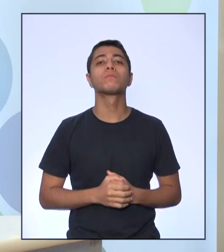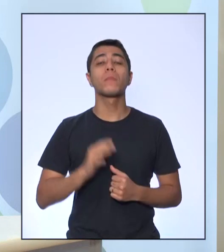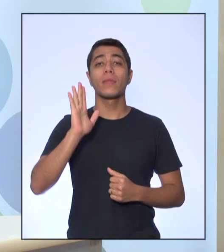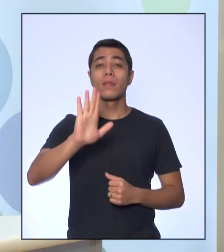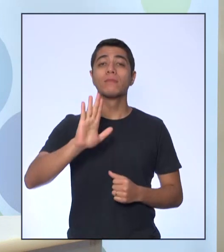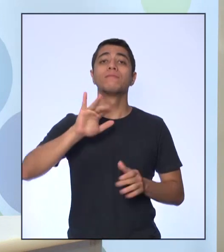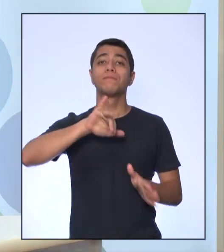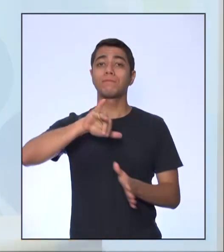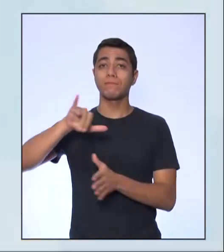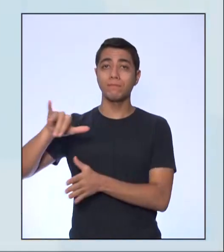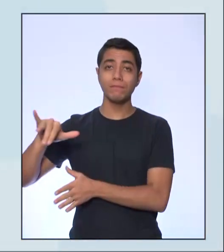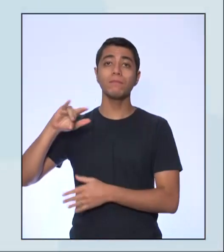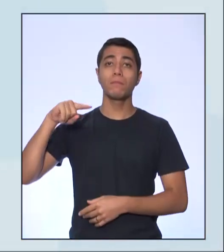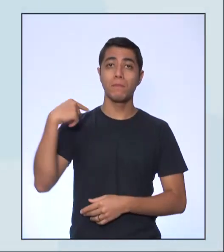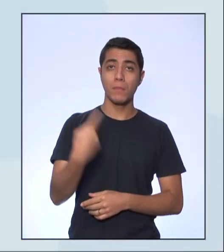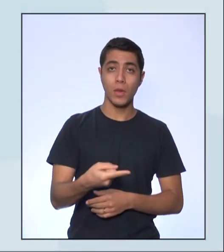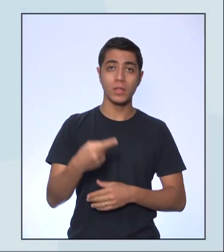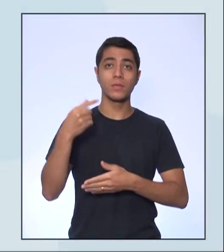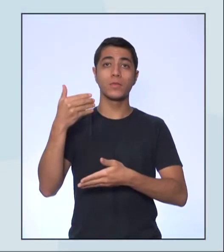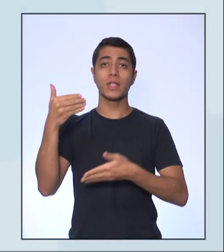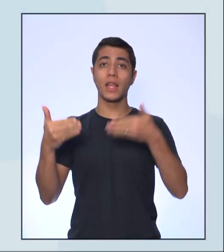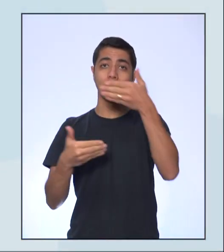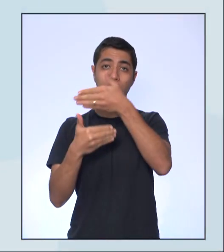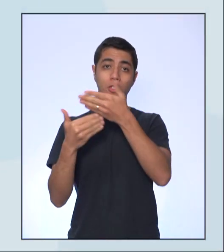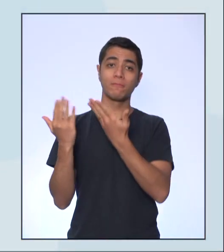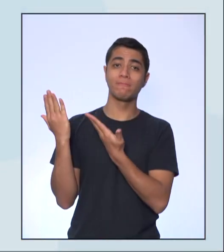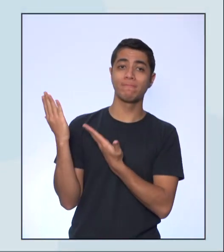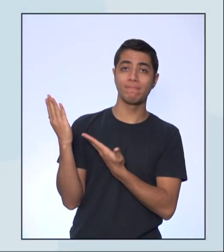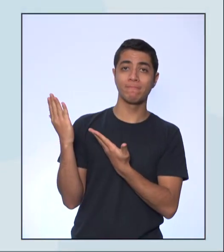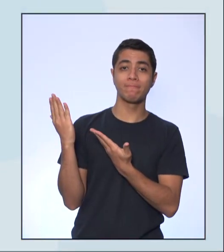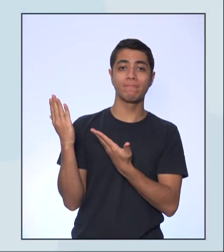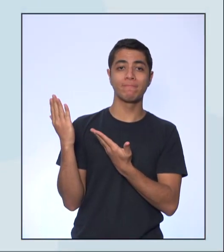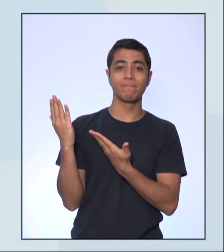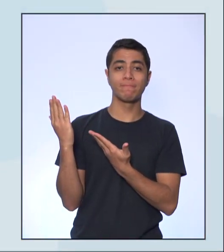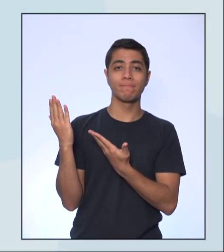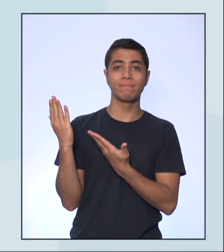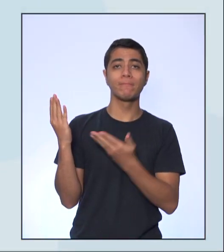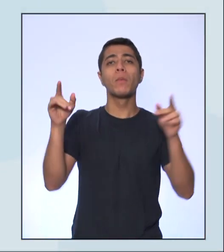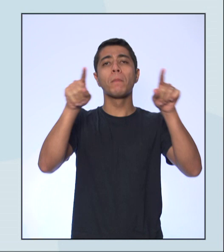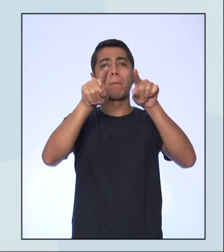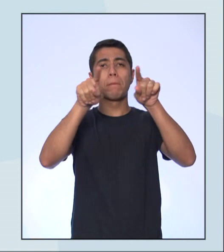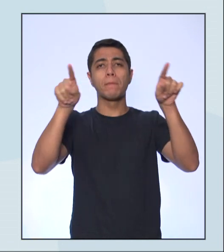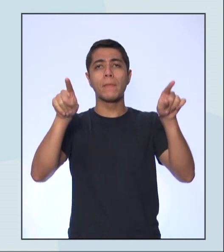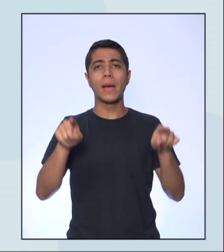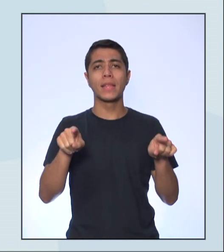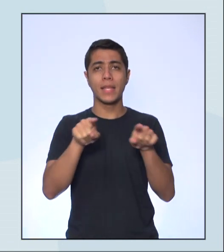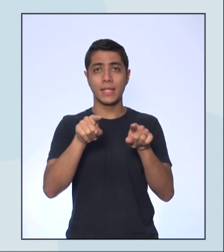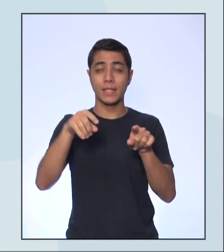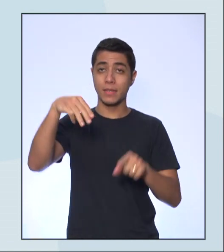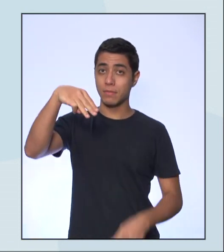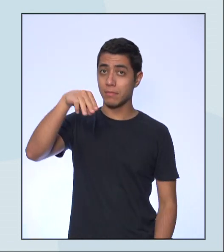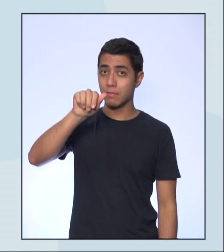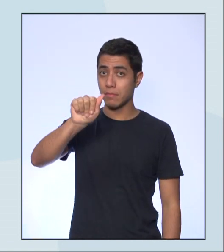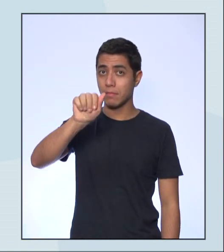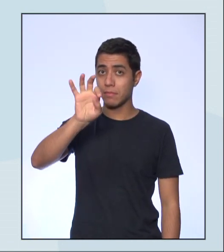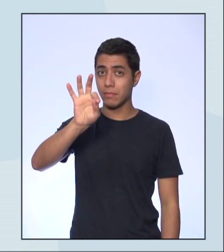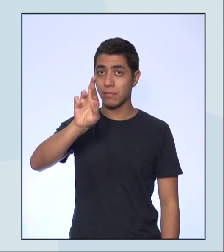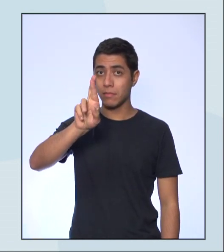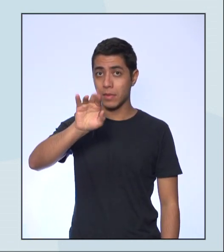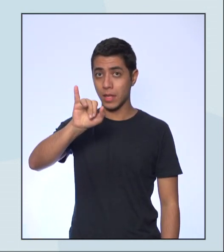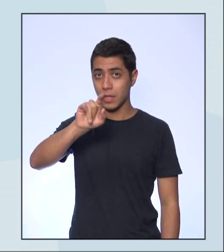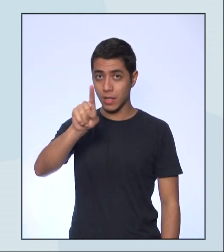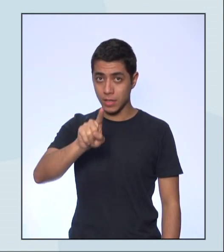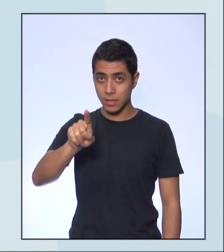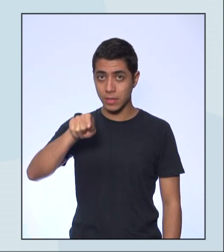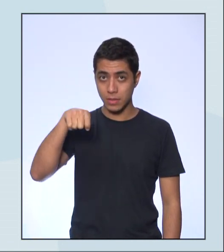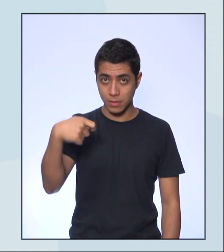slide, eu tenho a ideia de como ele forma a matriz. Então, eu tenho uma matriz aí. O que eu fiz? Eu